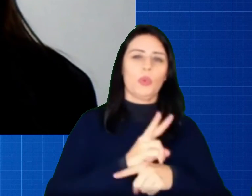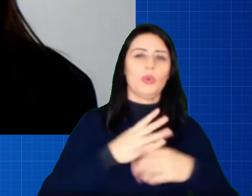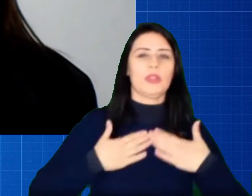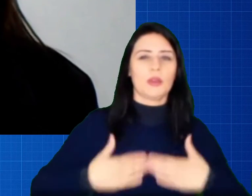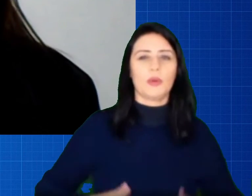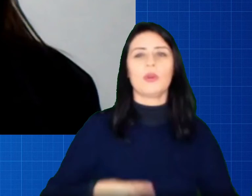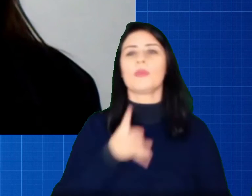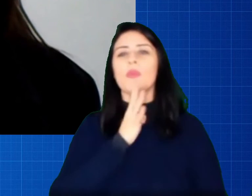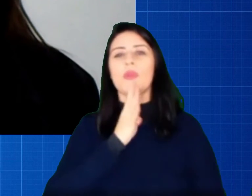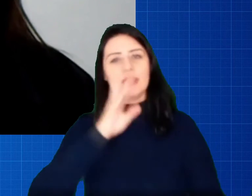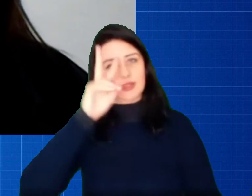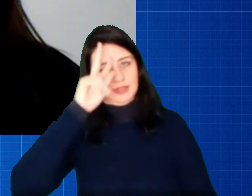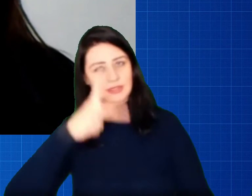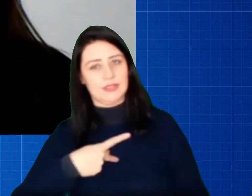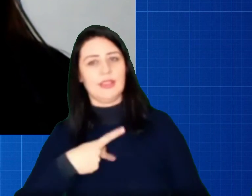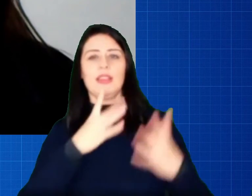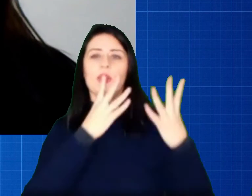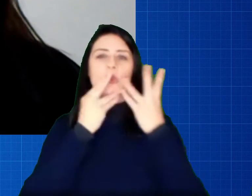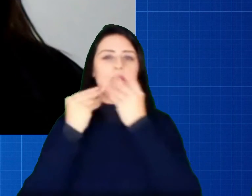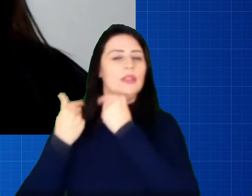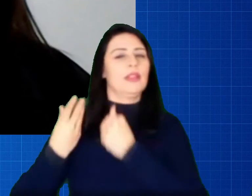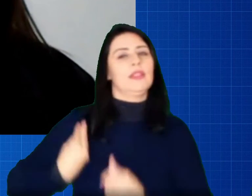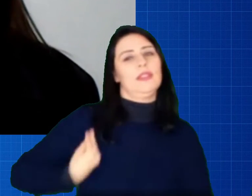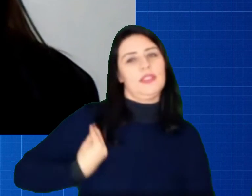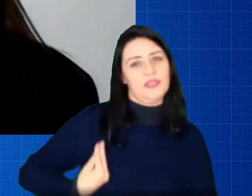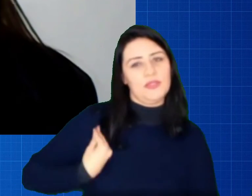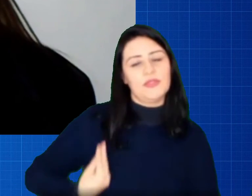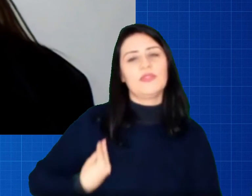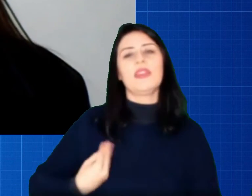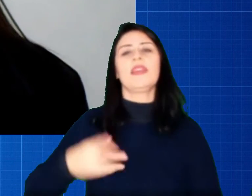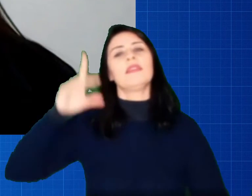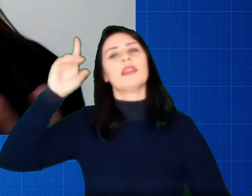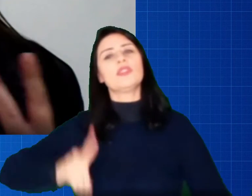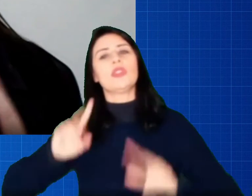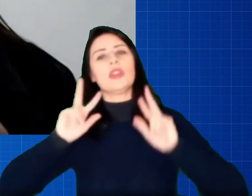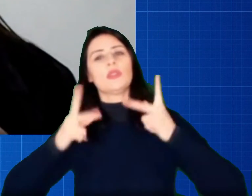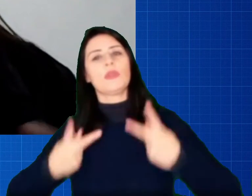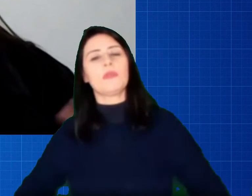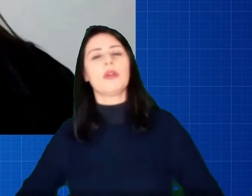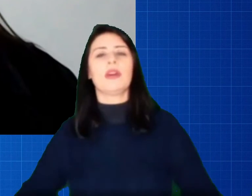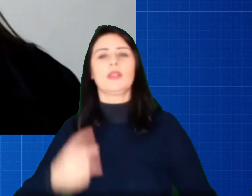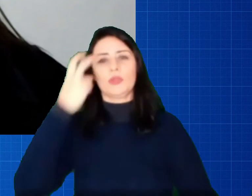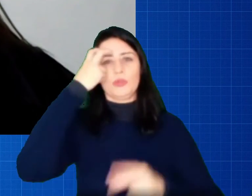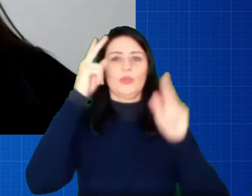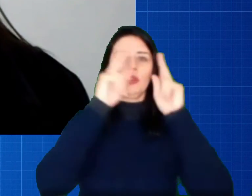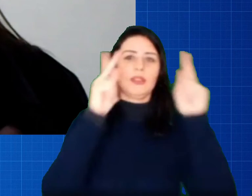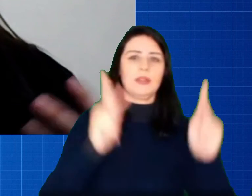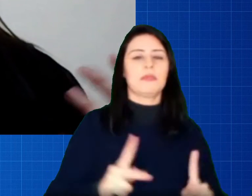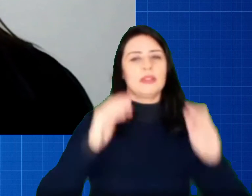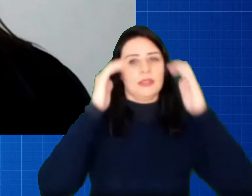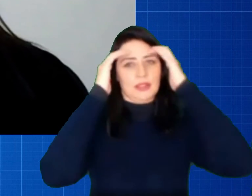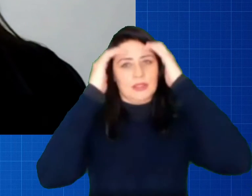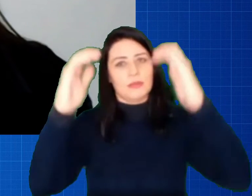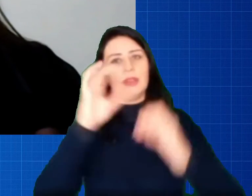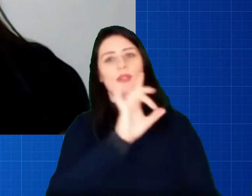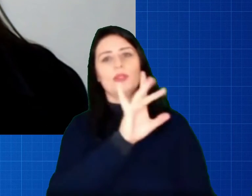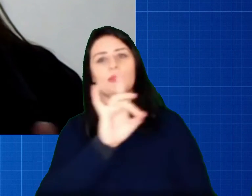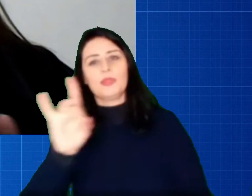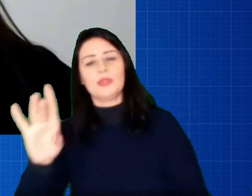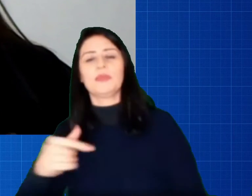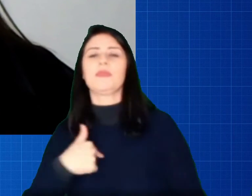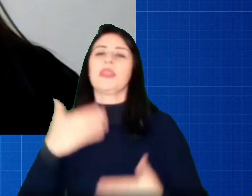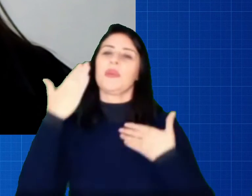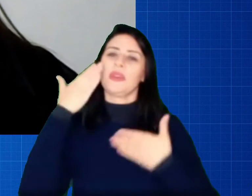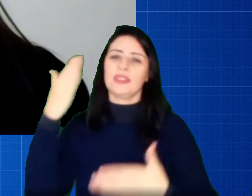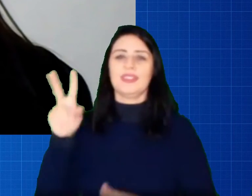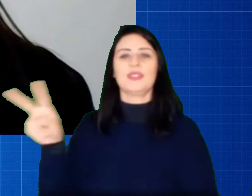justamente essa, né? Cuidar do seu corpo, conhecer você mesmo, parar para escutar, qualidade de vida, toda a questão, né? Direitos